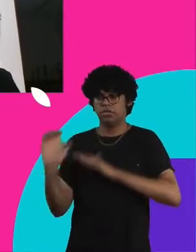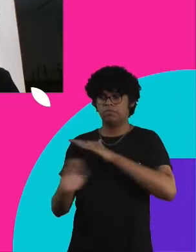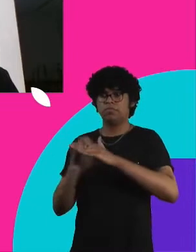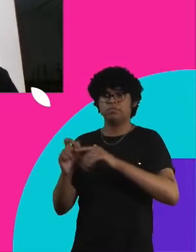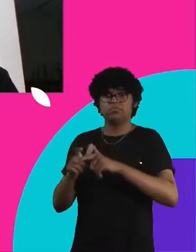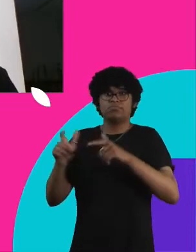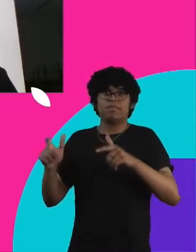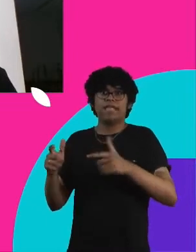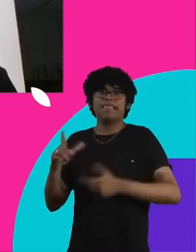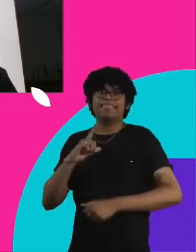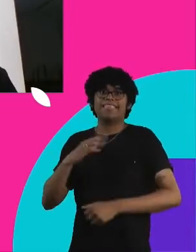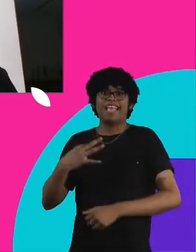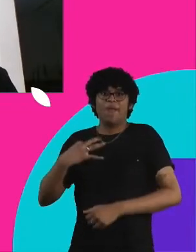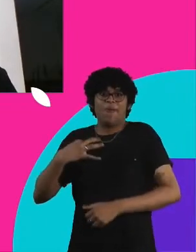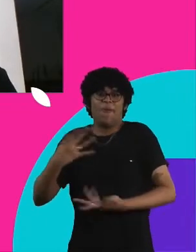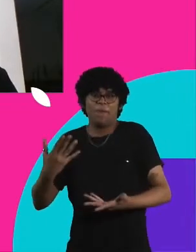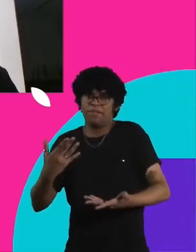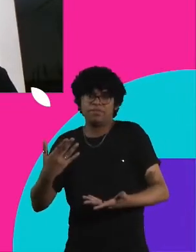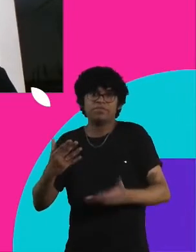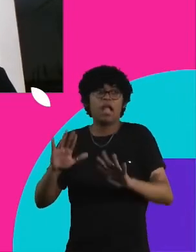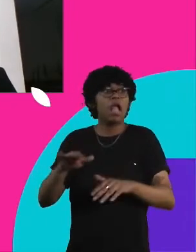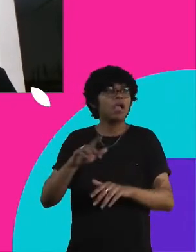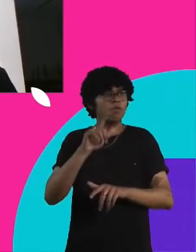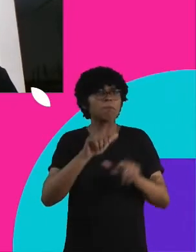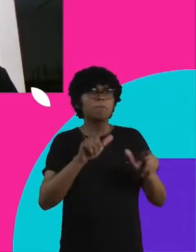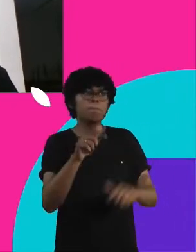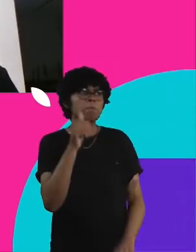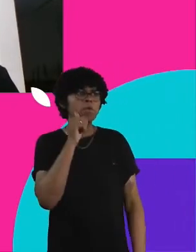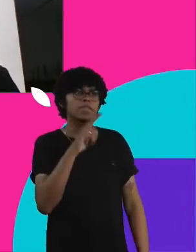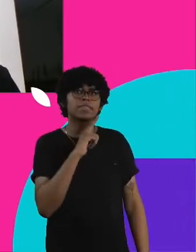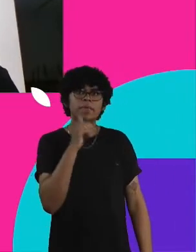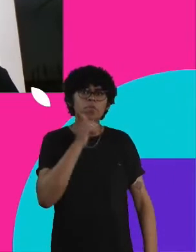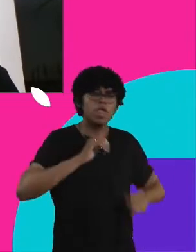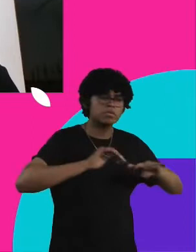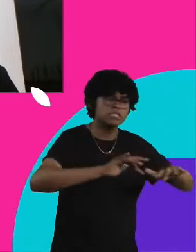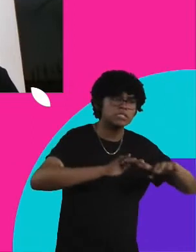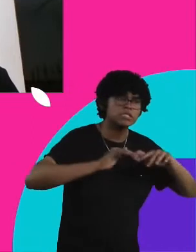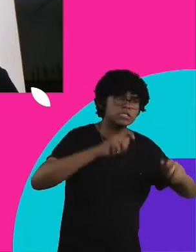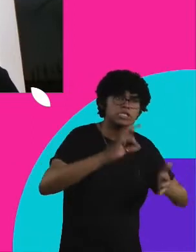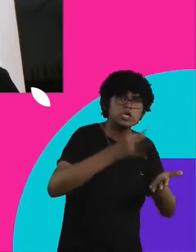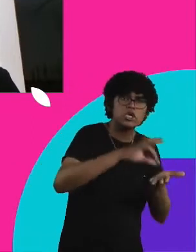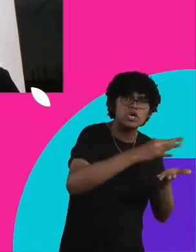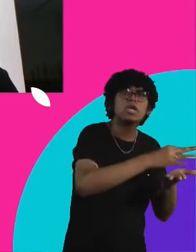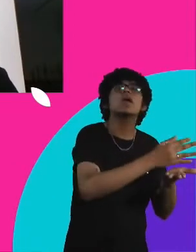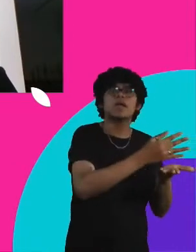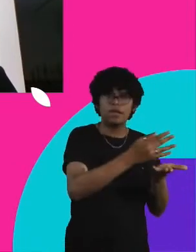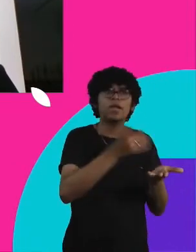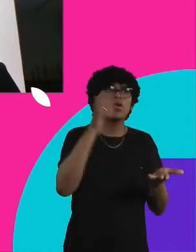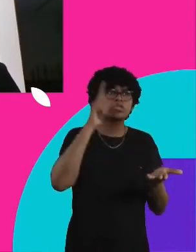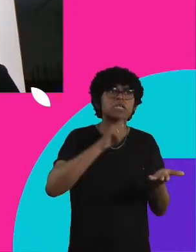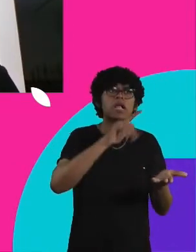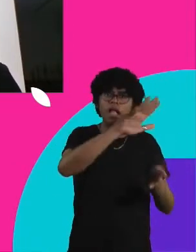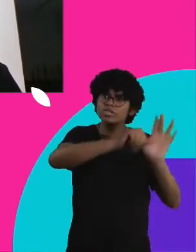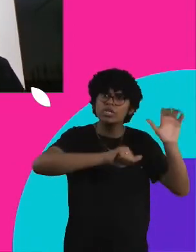tecido sobrando e eu tenho mapeado algumas costureiras, será que você não nos ajuda a mapear as costureiras no Brasil inteiro, para que a